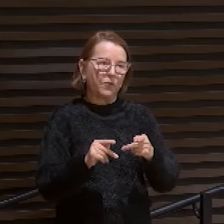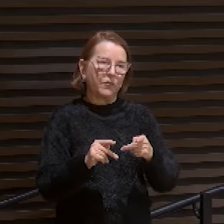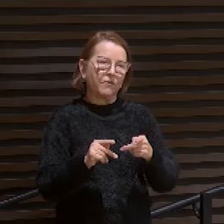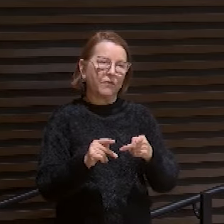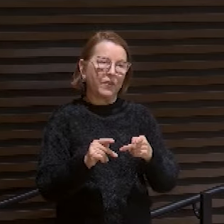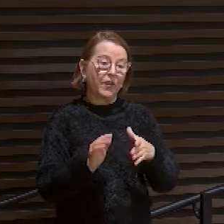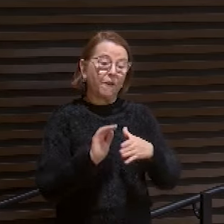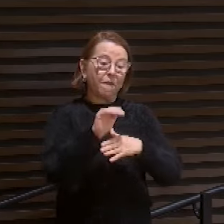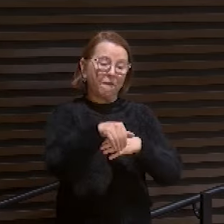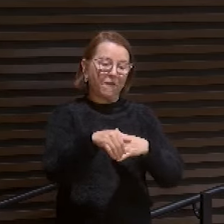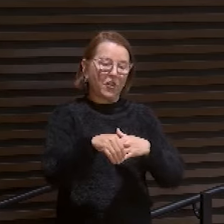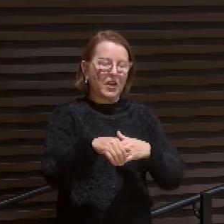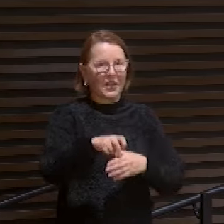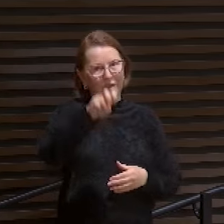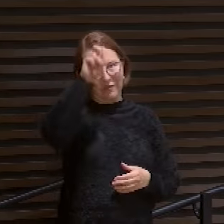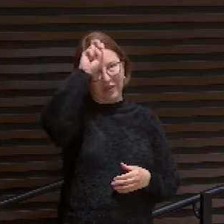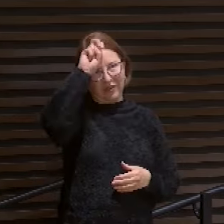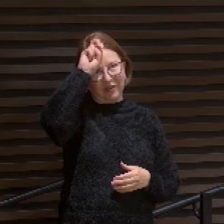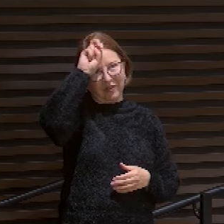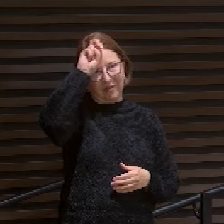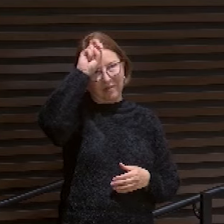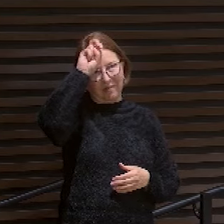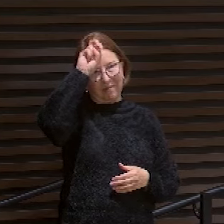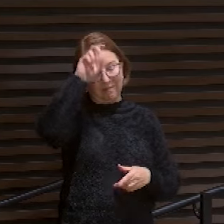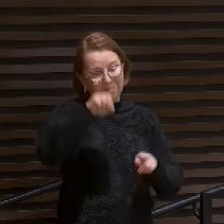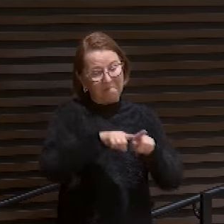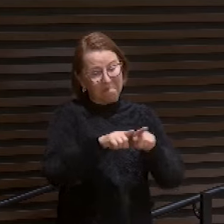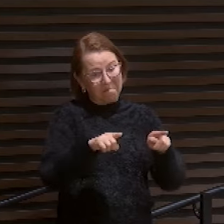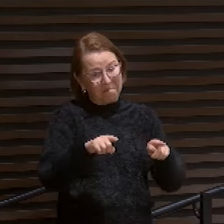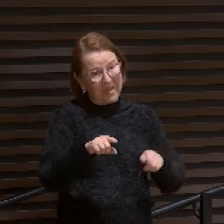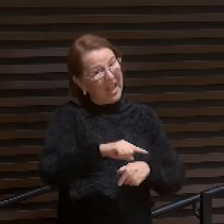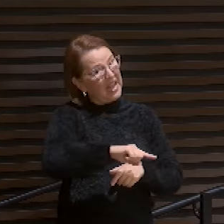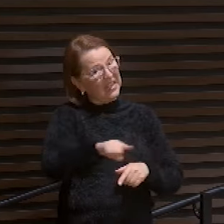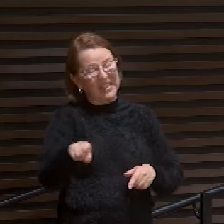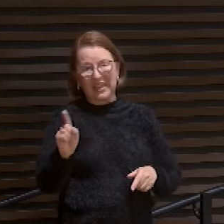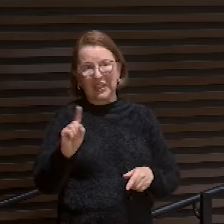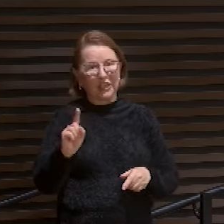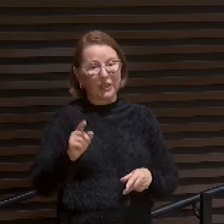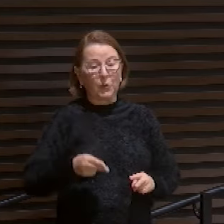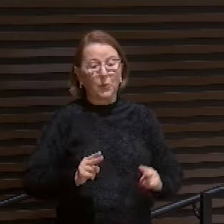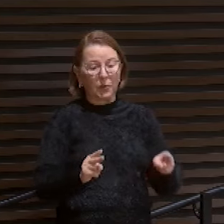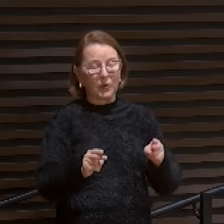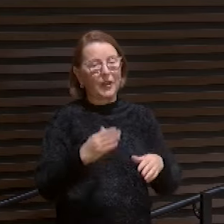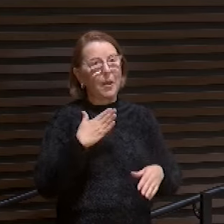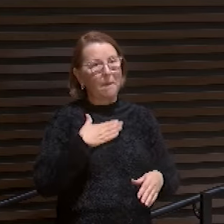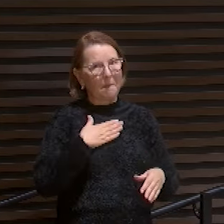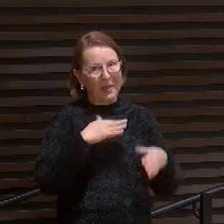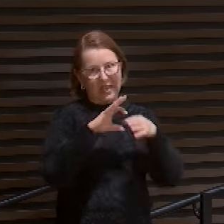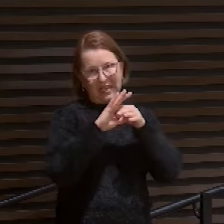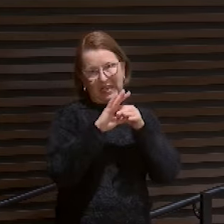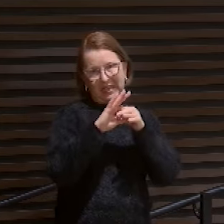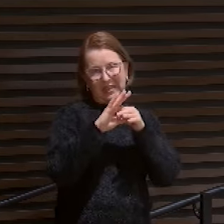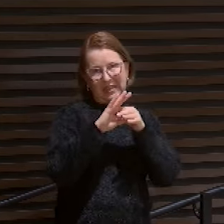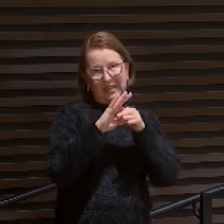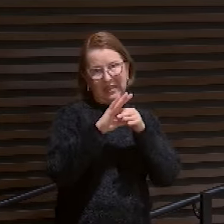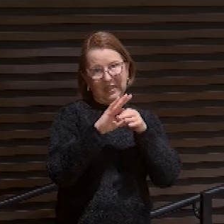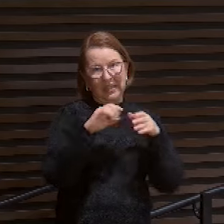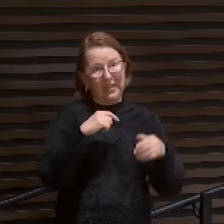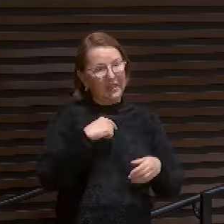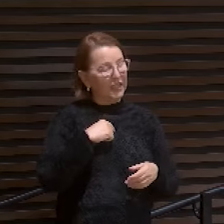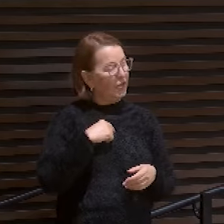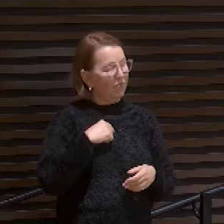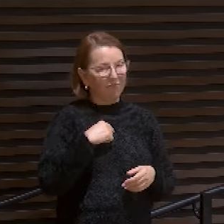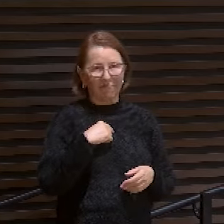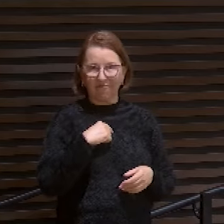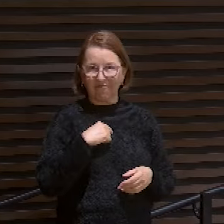pois eles não continuaram na minha aliança, e eu não atentei para